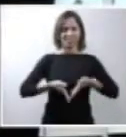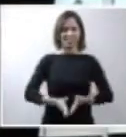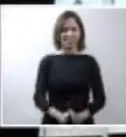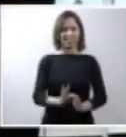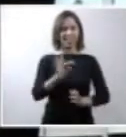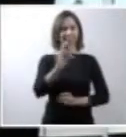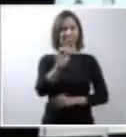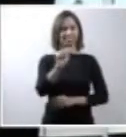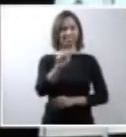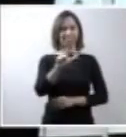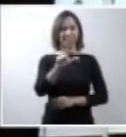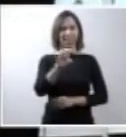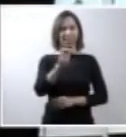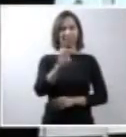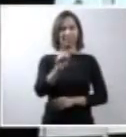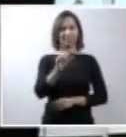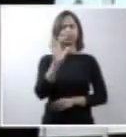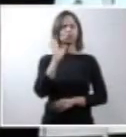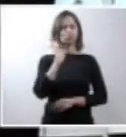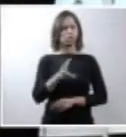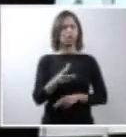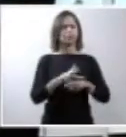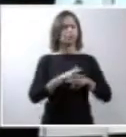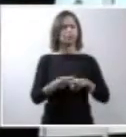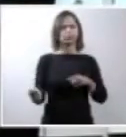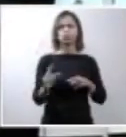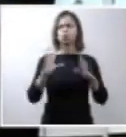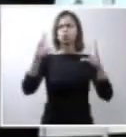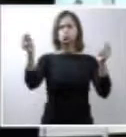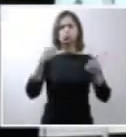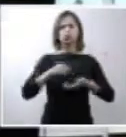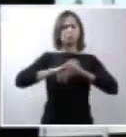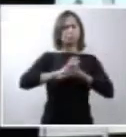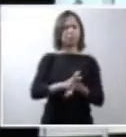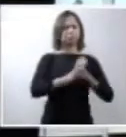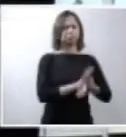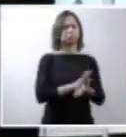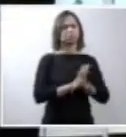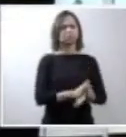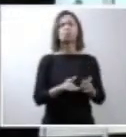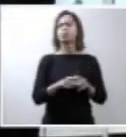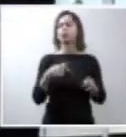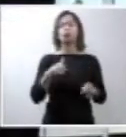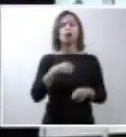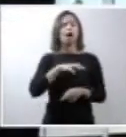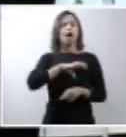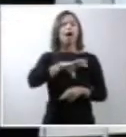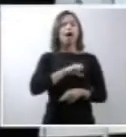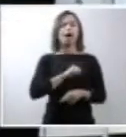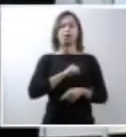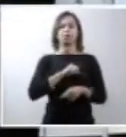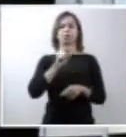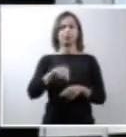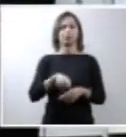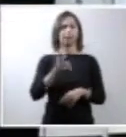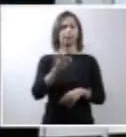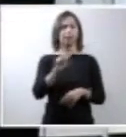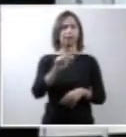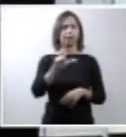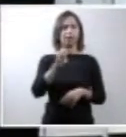Thales, que diz que superou todos os preconceitos e dificuldade amando o Thales, aqui o